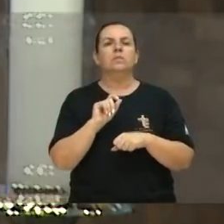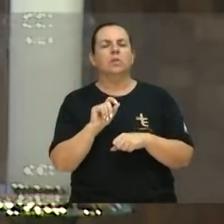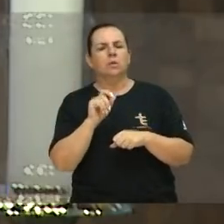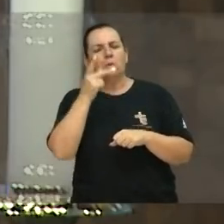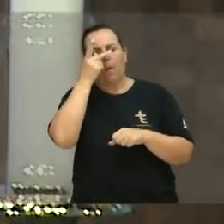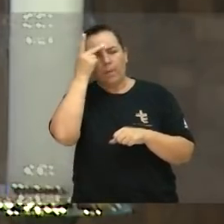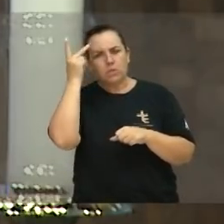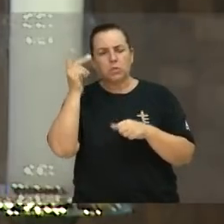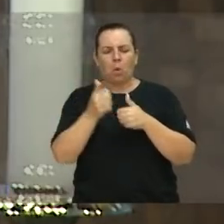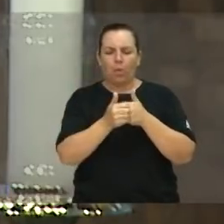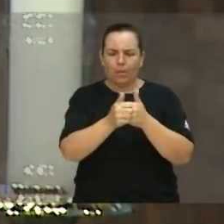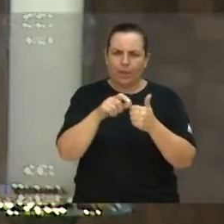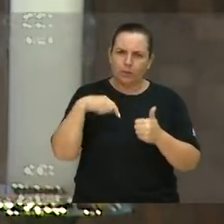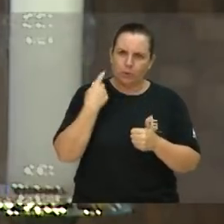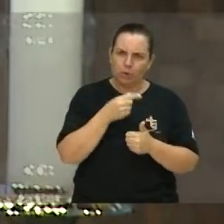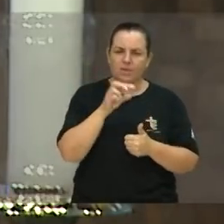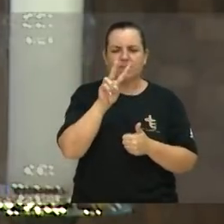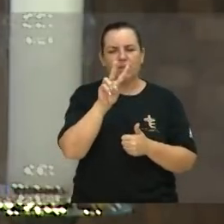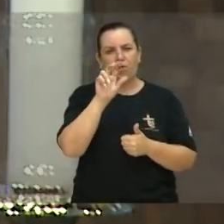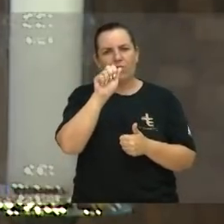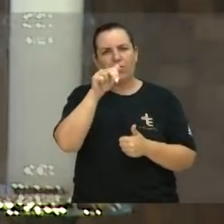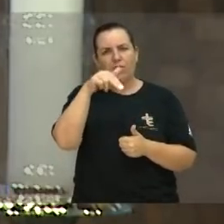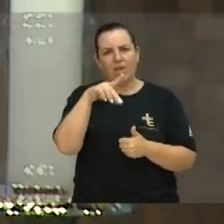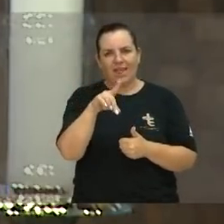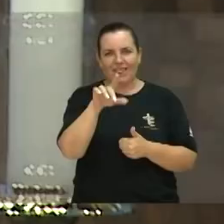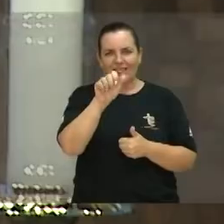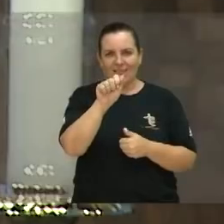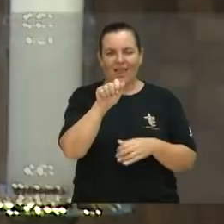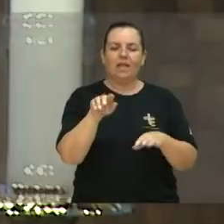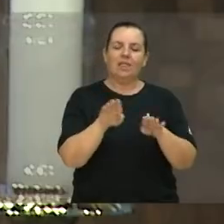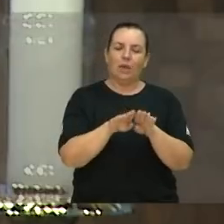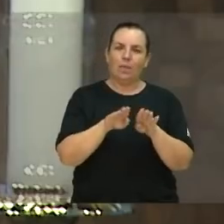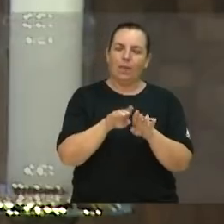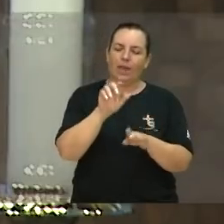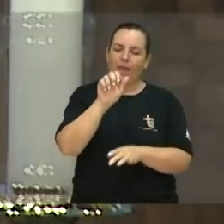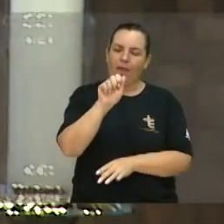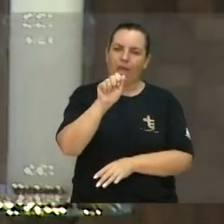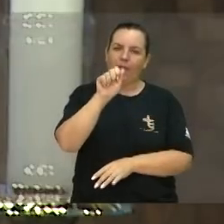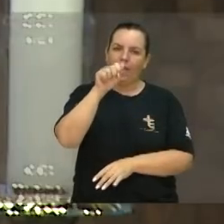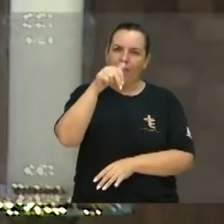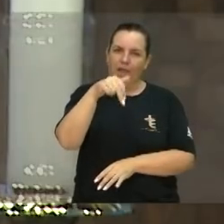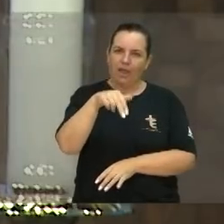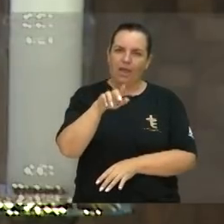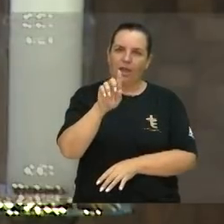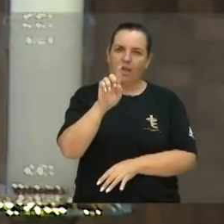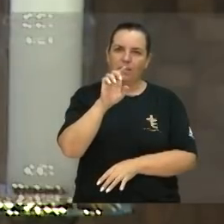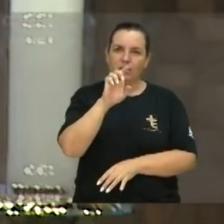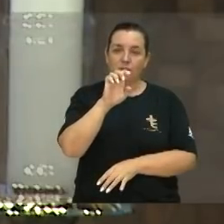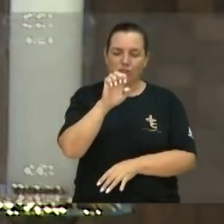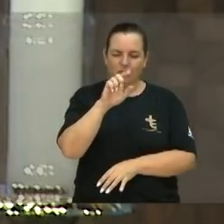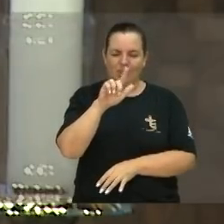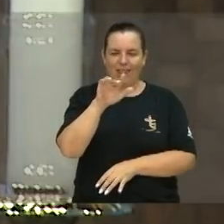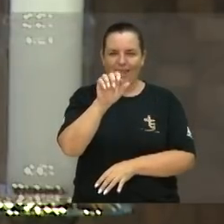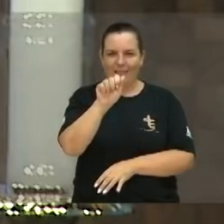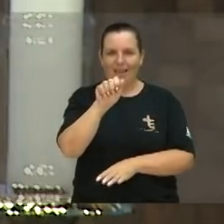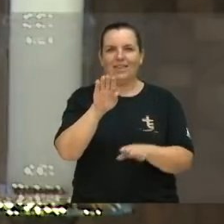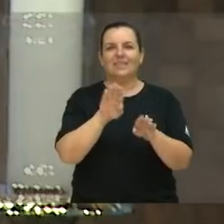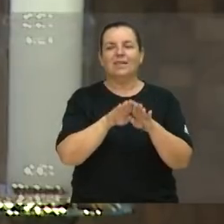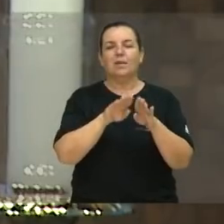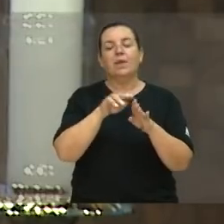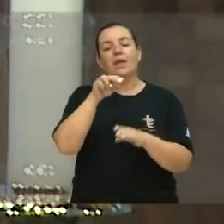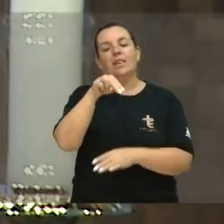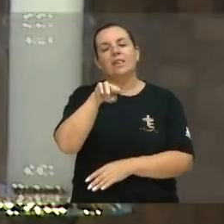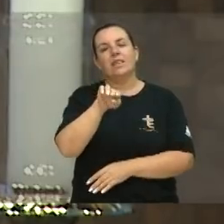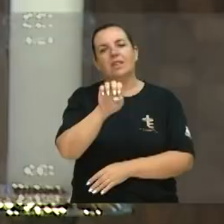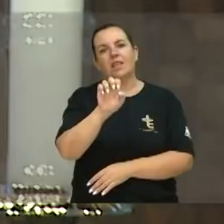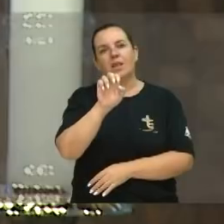jaboatão dos guararapes pernambuco a ângela nos acompanhando itaperuçu no estado do maranhão a neusa